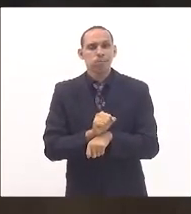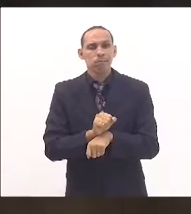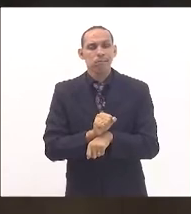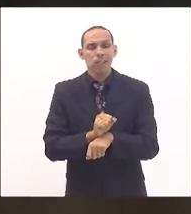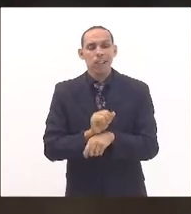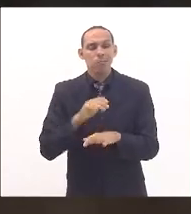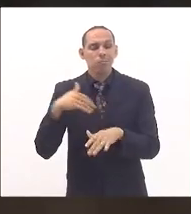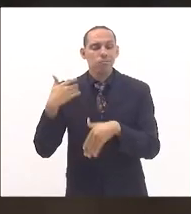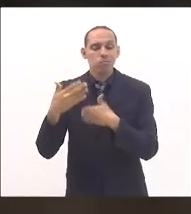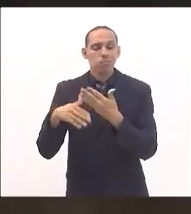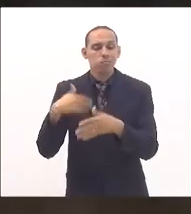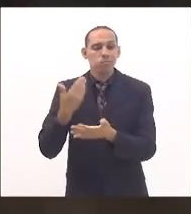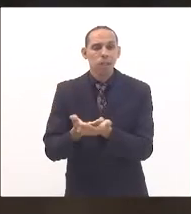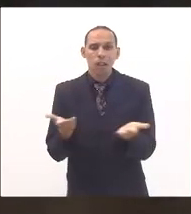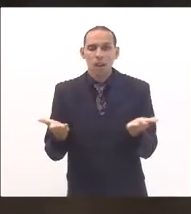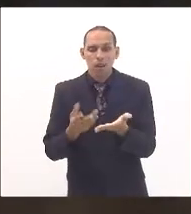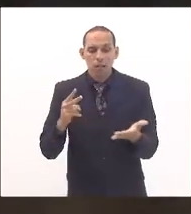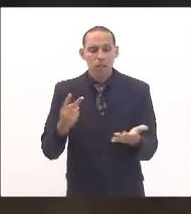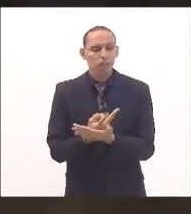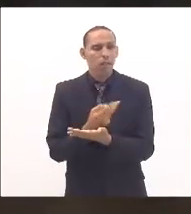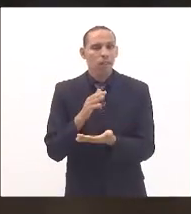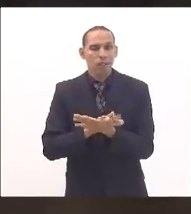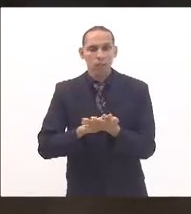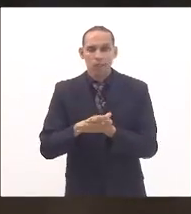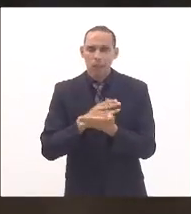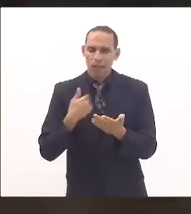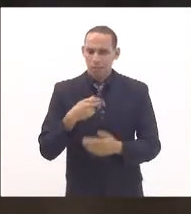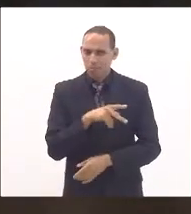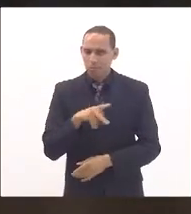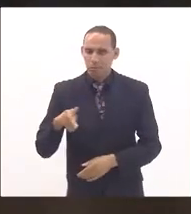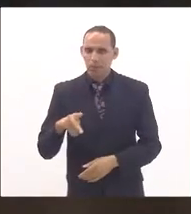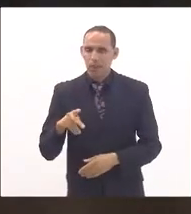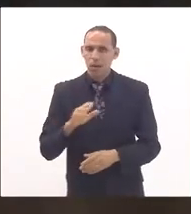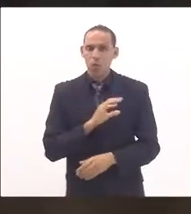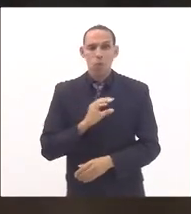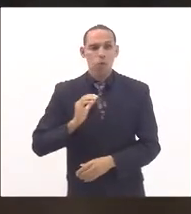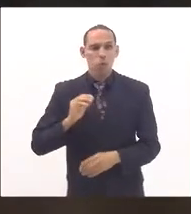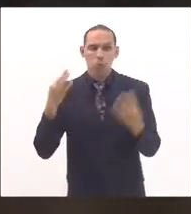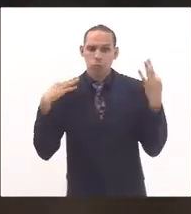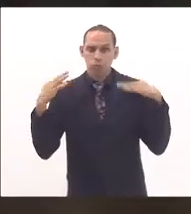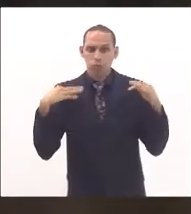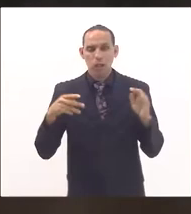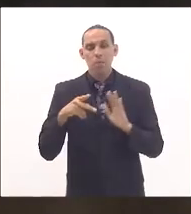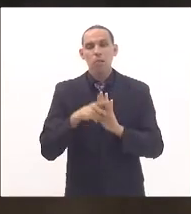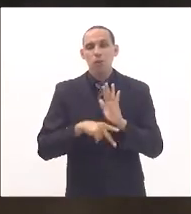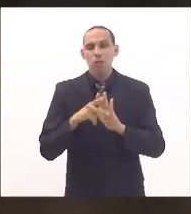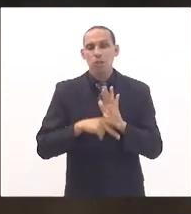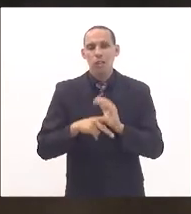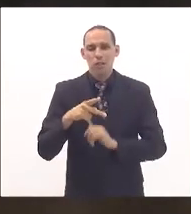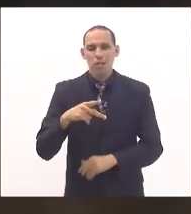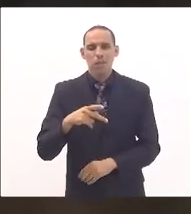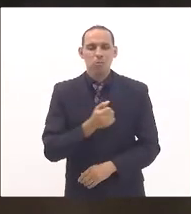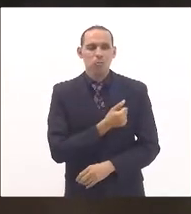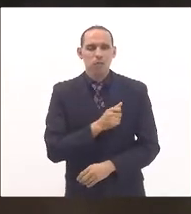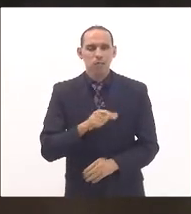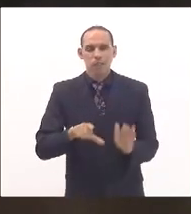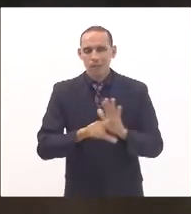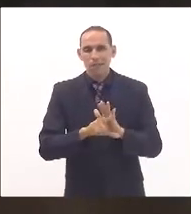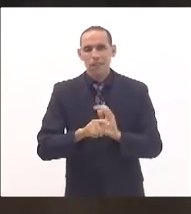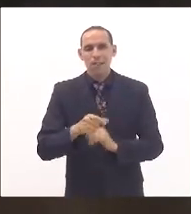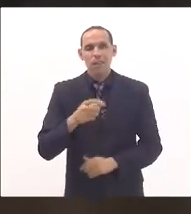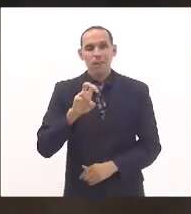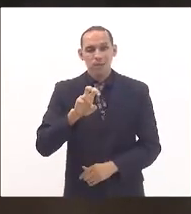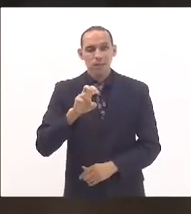acontecer. Então, como presidente da Comissão de Turismo, eu apresentei o projeto número de lei